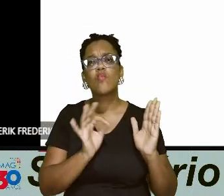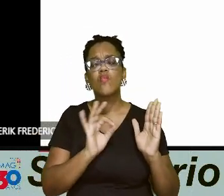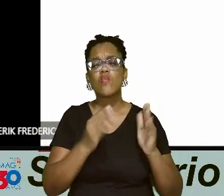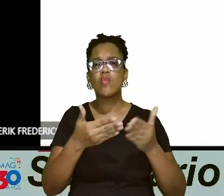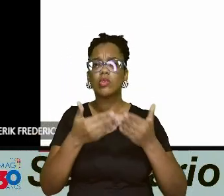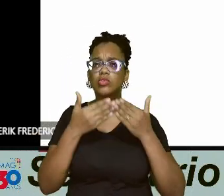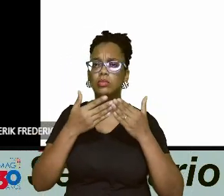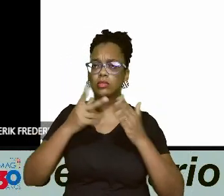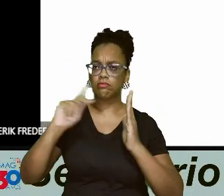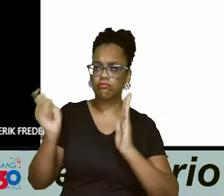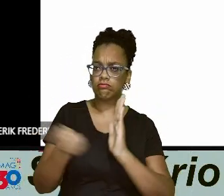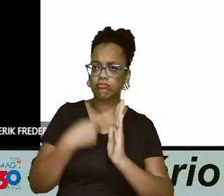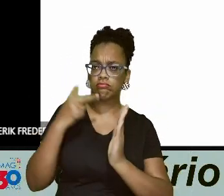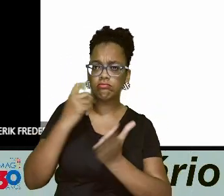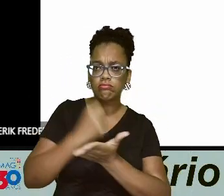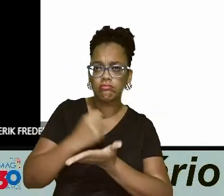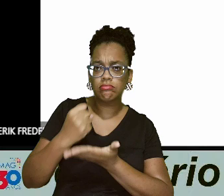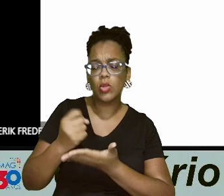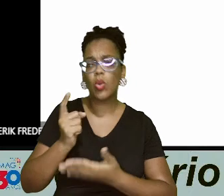decretada.